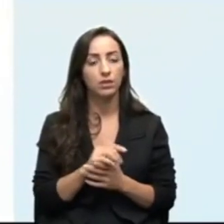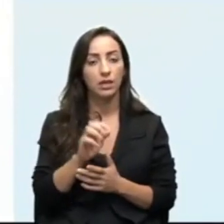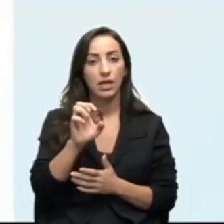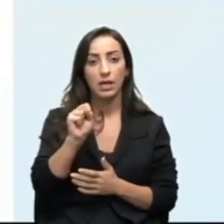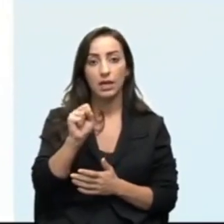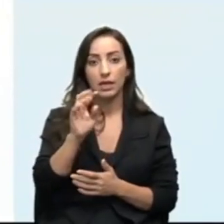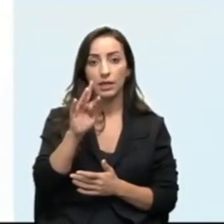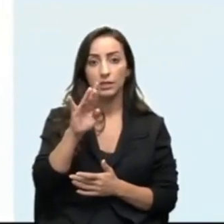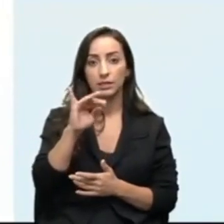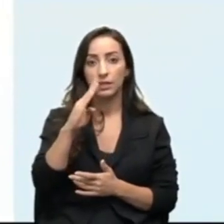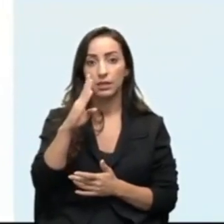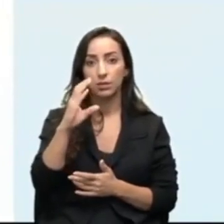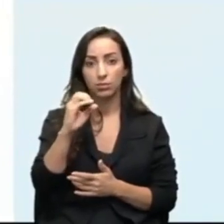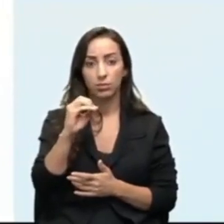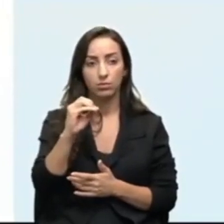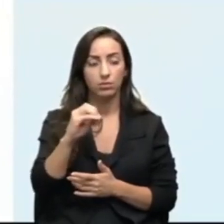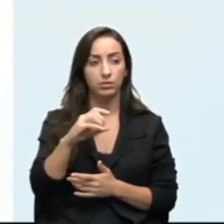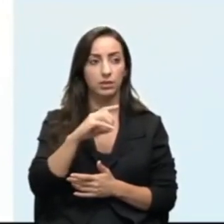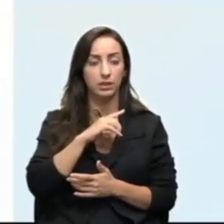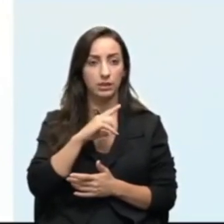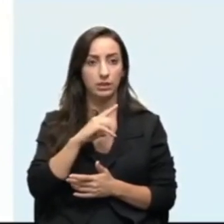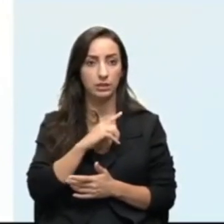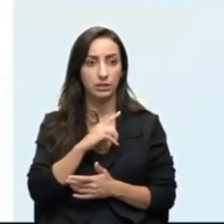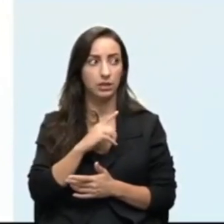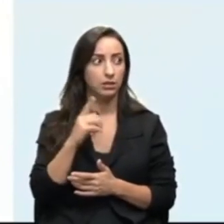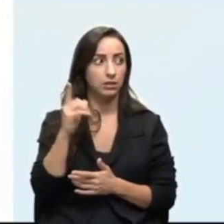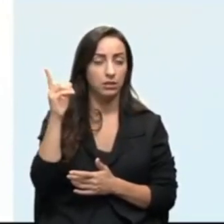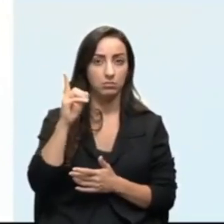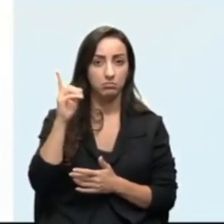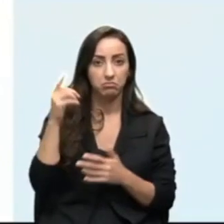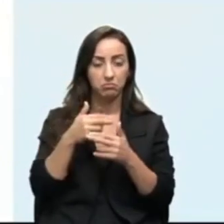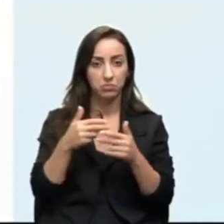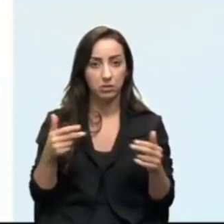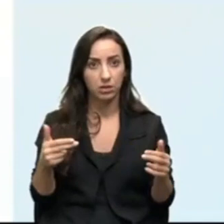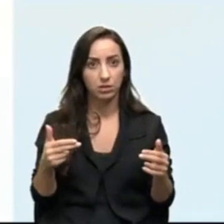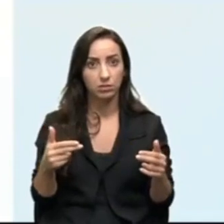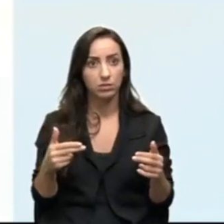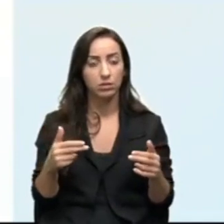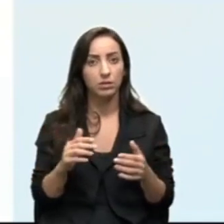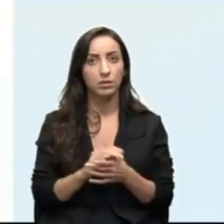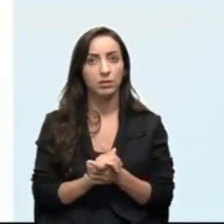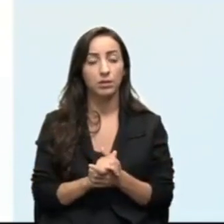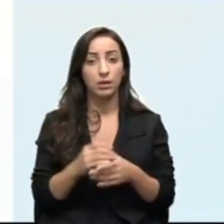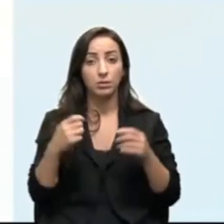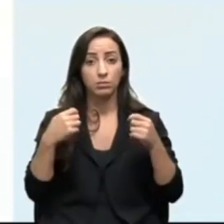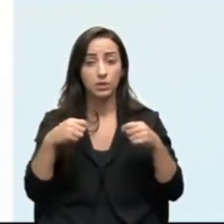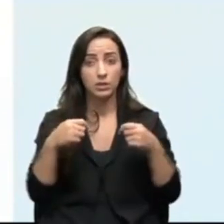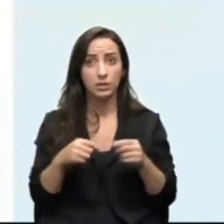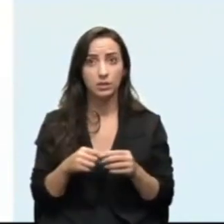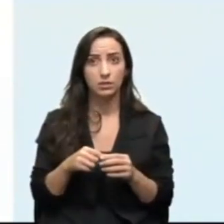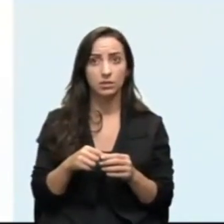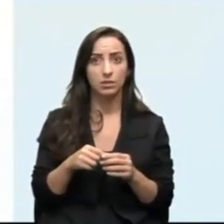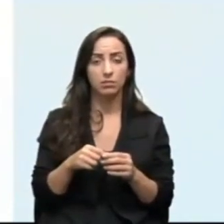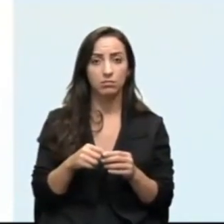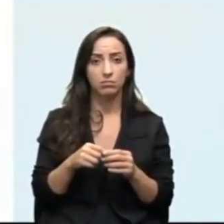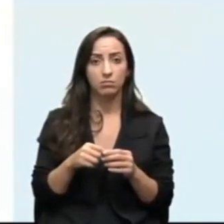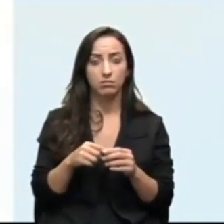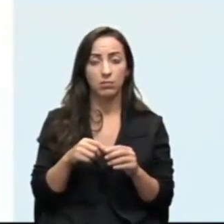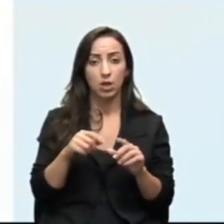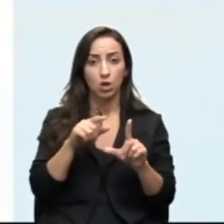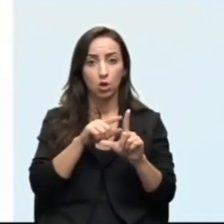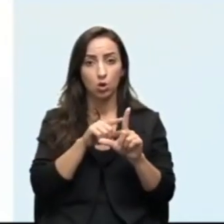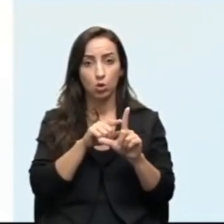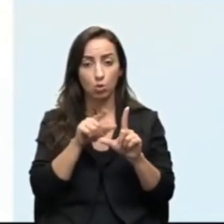estribos que a gente atua aqui no nosso elemento, eles têm que ser colocados em 90